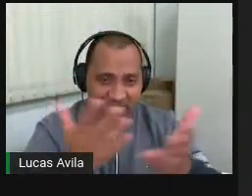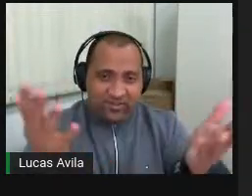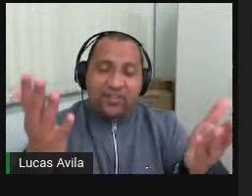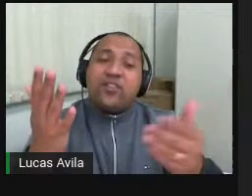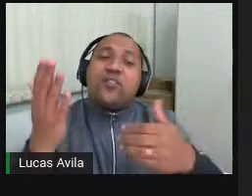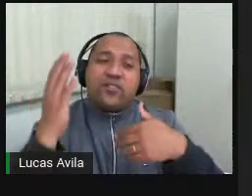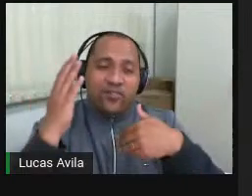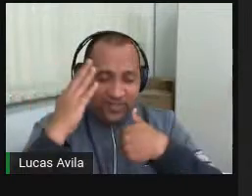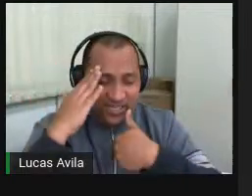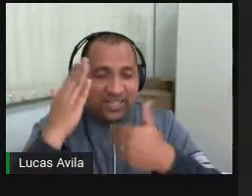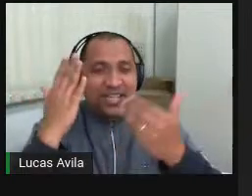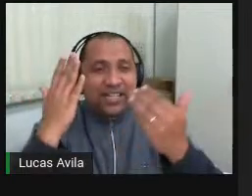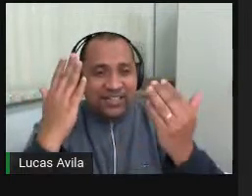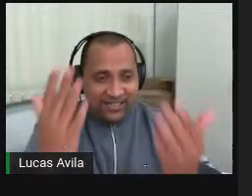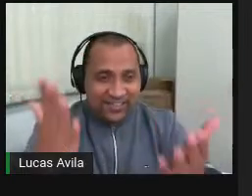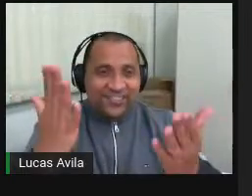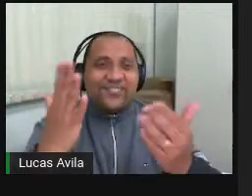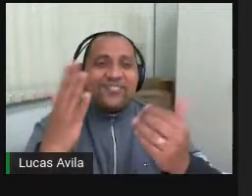Muito, muito obrigada.